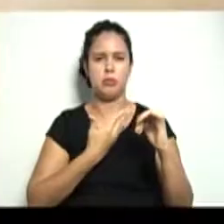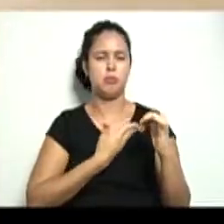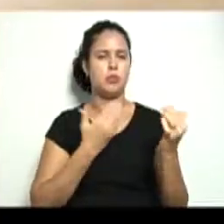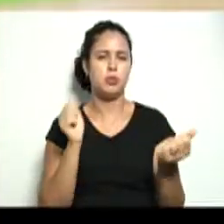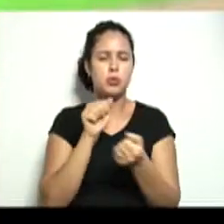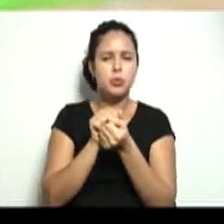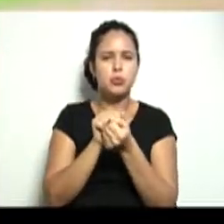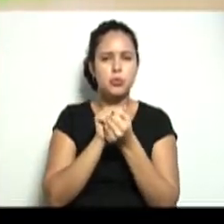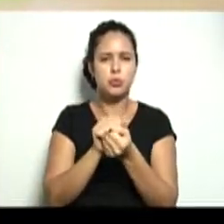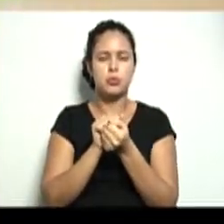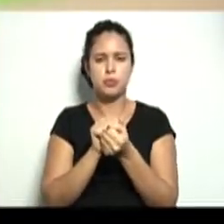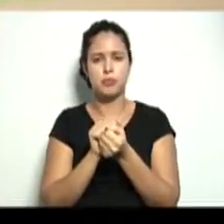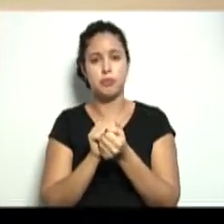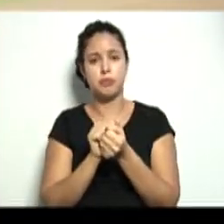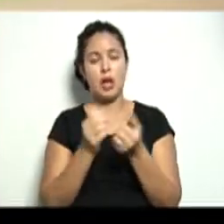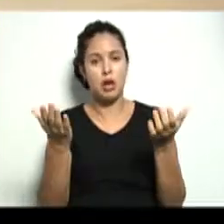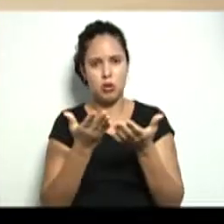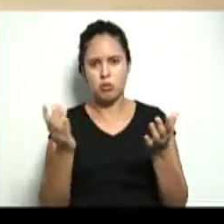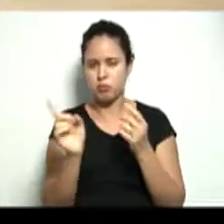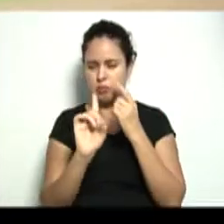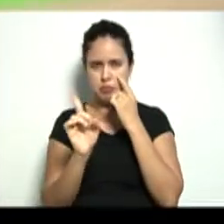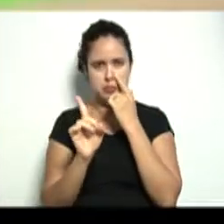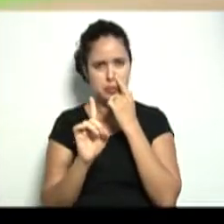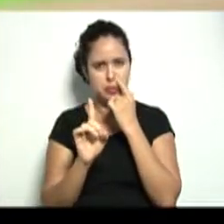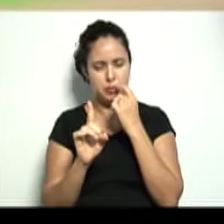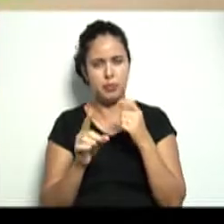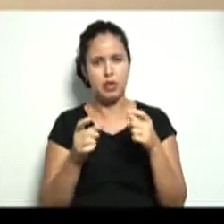né? No momento nosso, e só o nosso trabalho mesmo, né? A